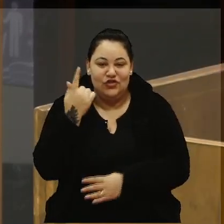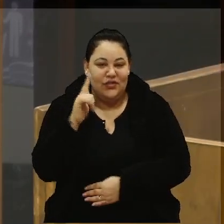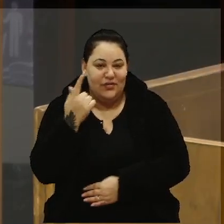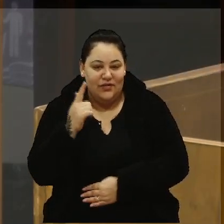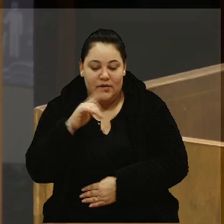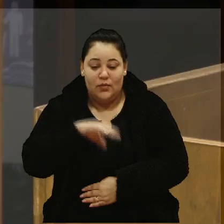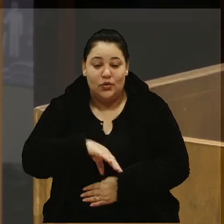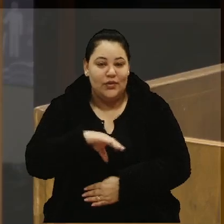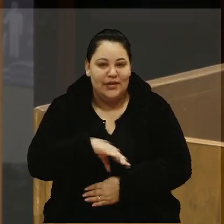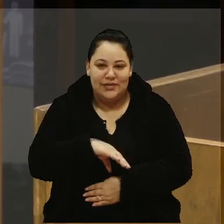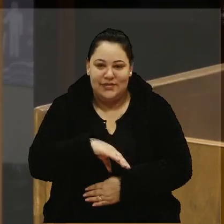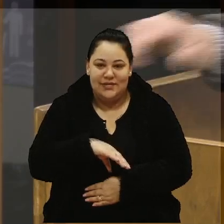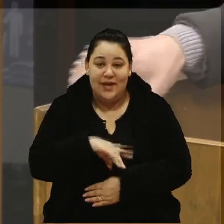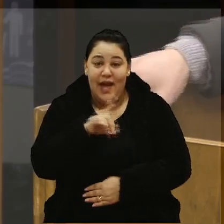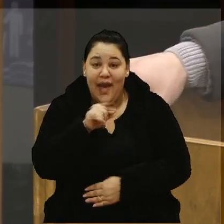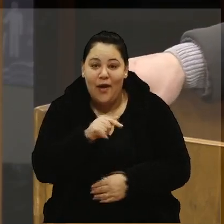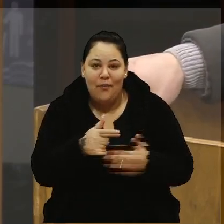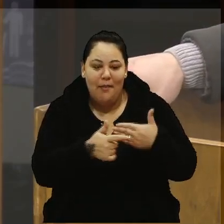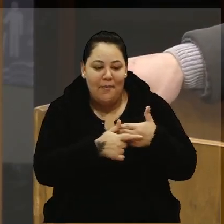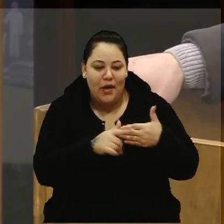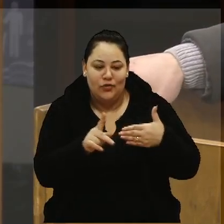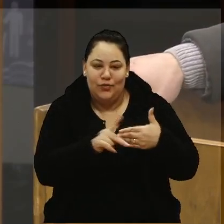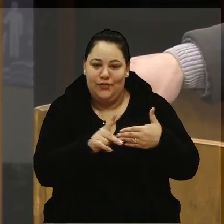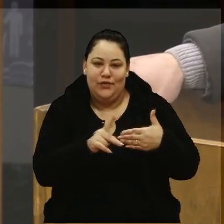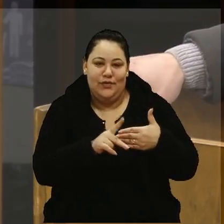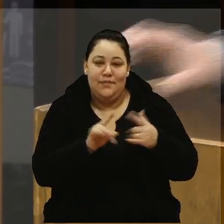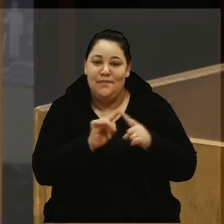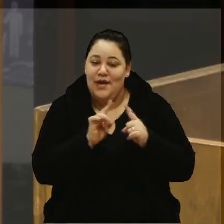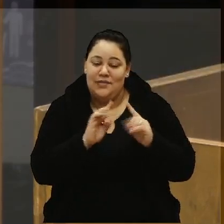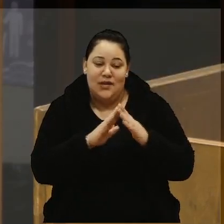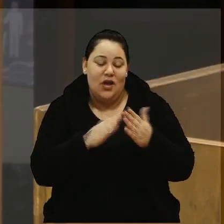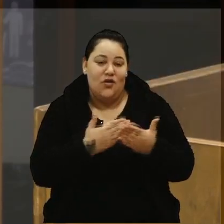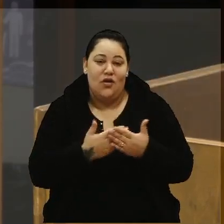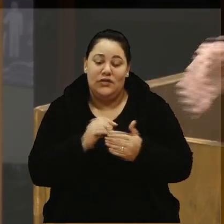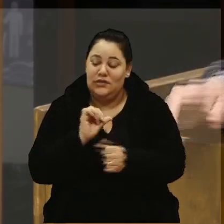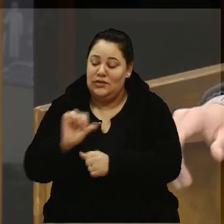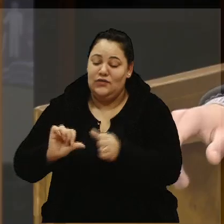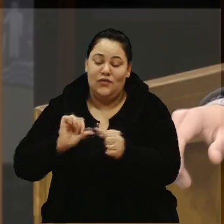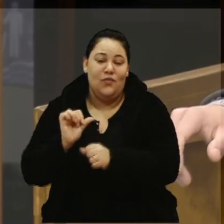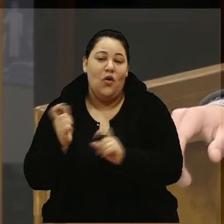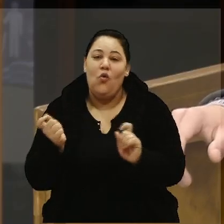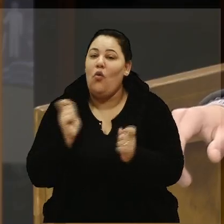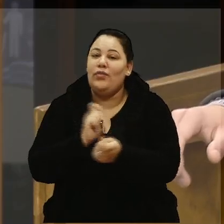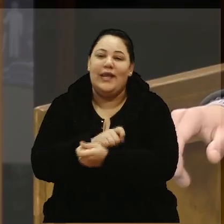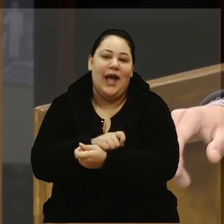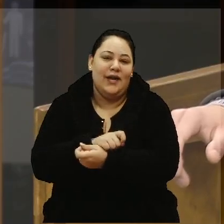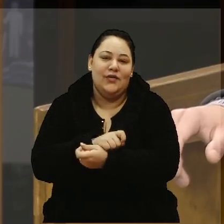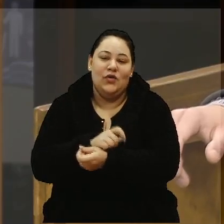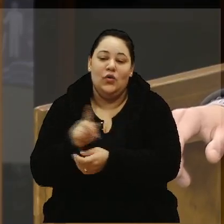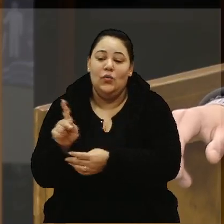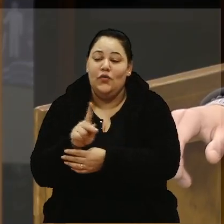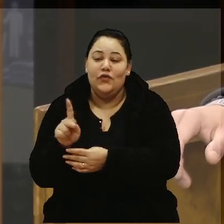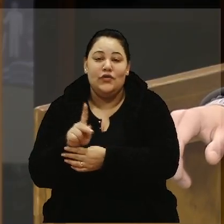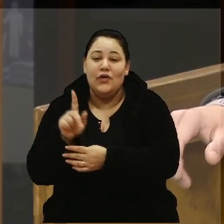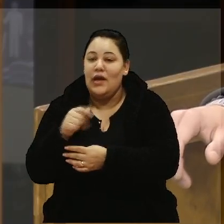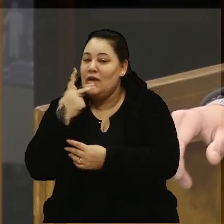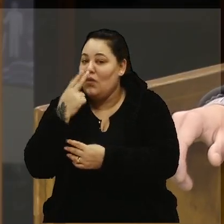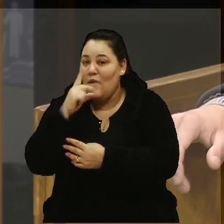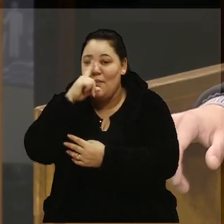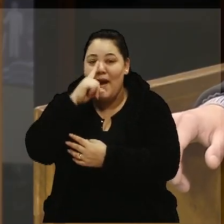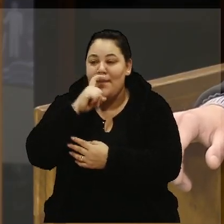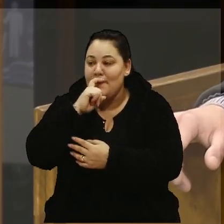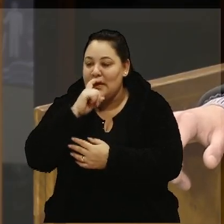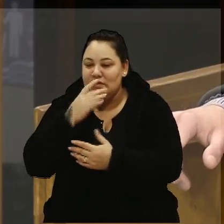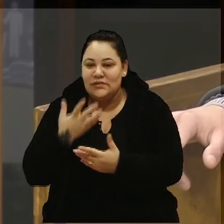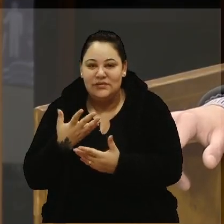português. Hoje, a escola está virando o contraditório. Hoje, os professores estão virando pais, mães. Eles